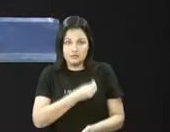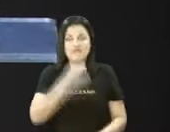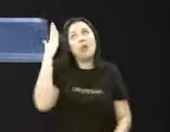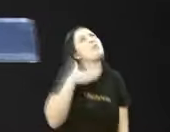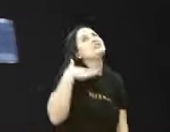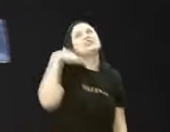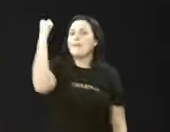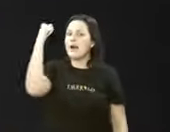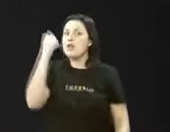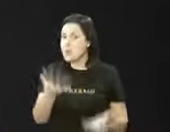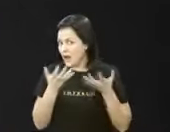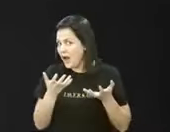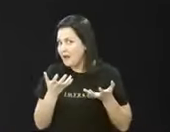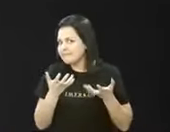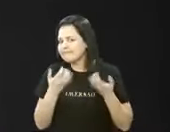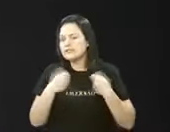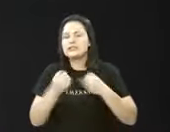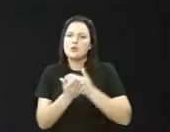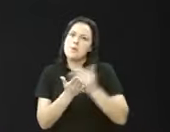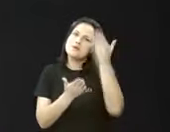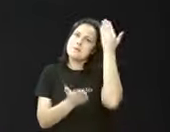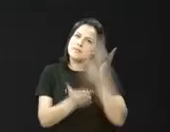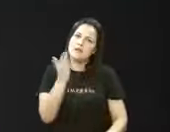se prepare para começar perdendo.